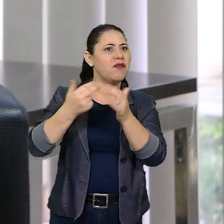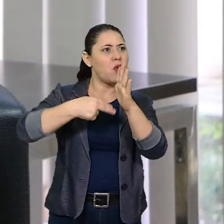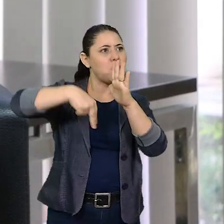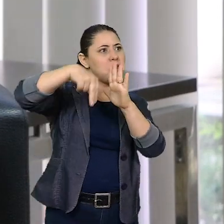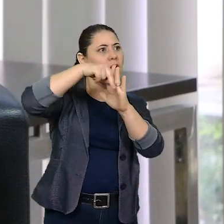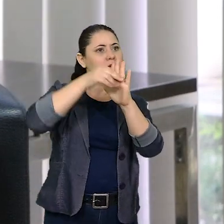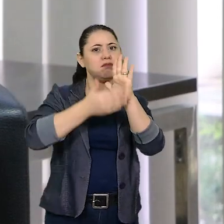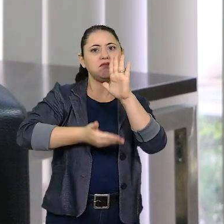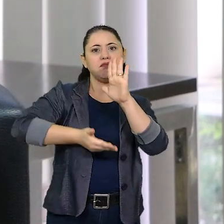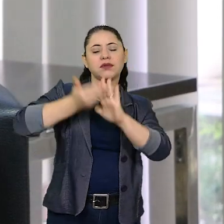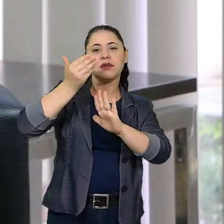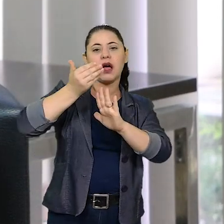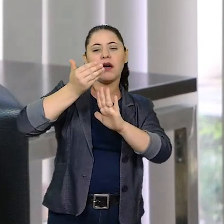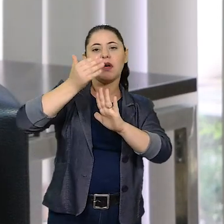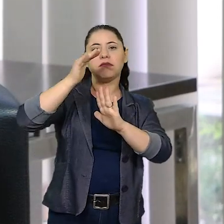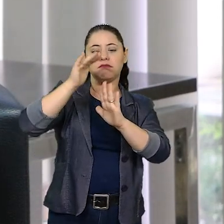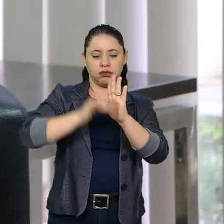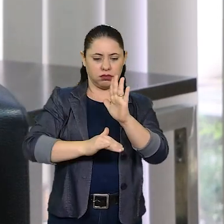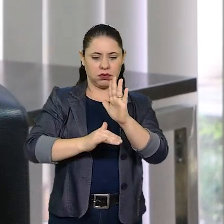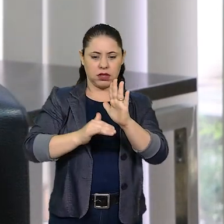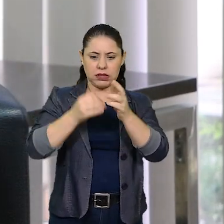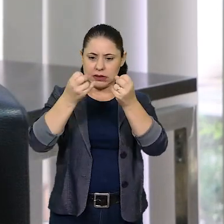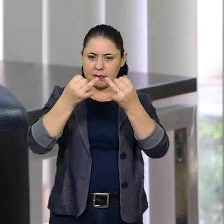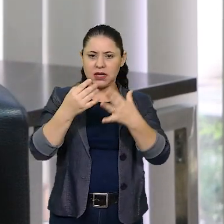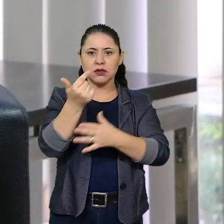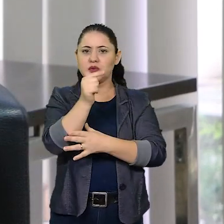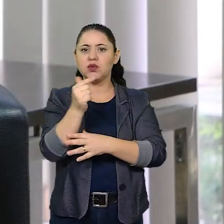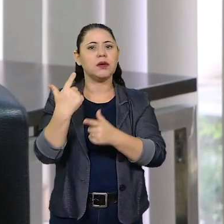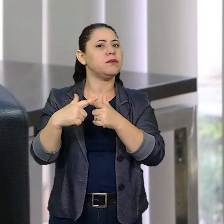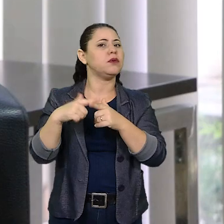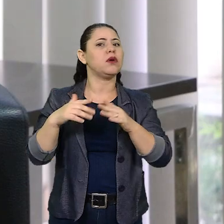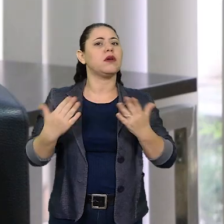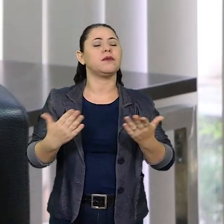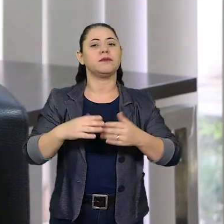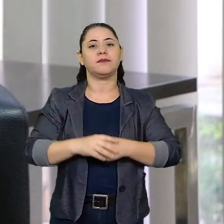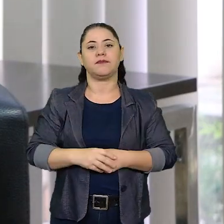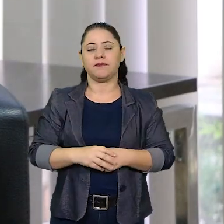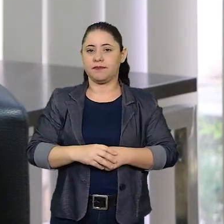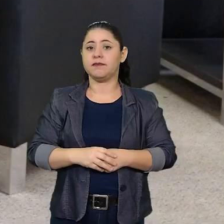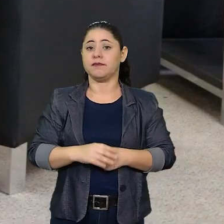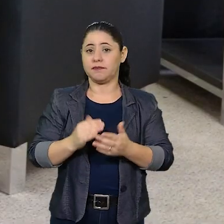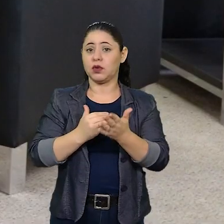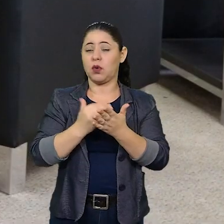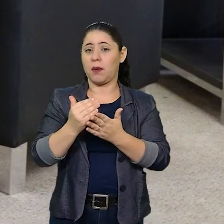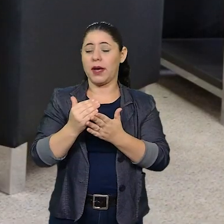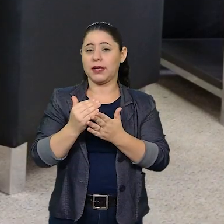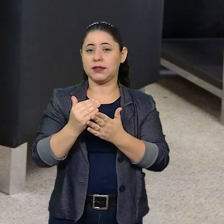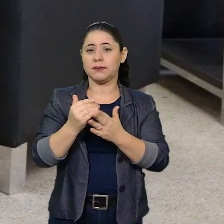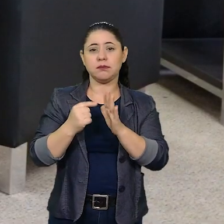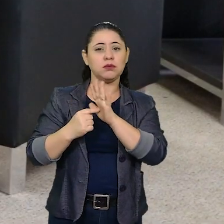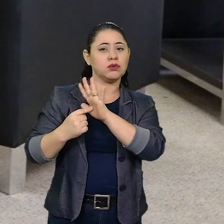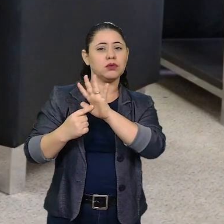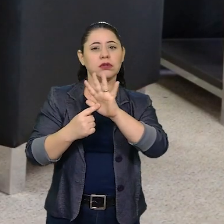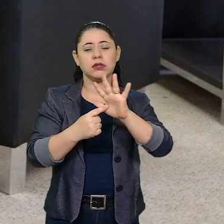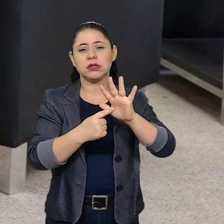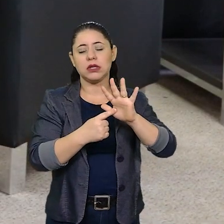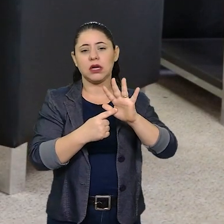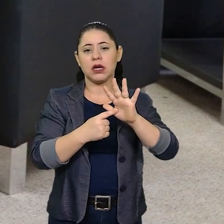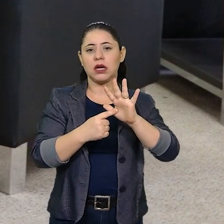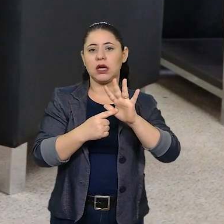queda vertiginosa sem uma explicação plausível. começa a